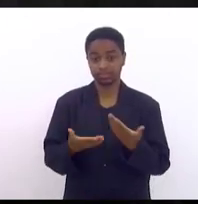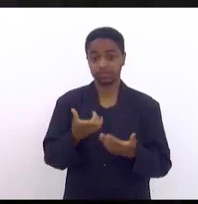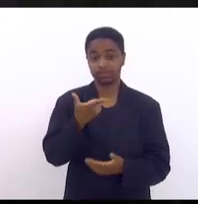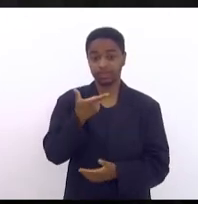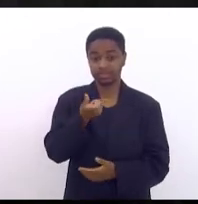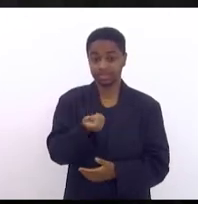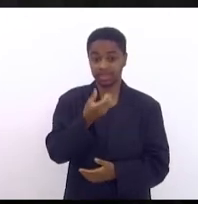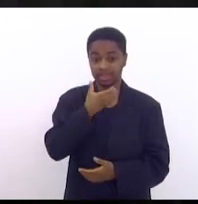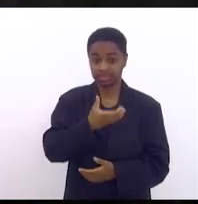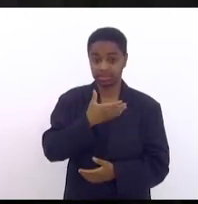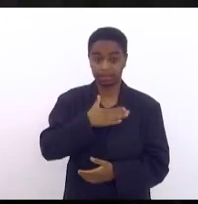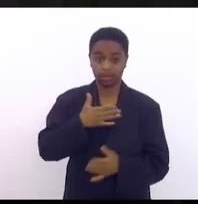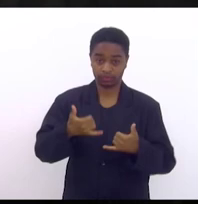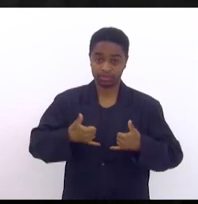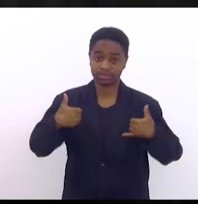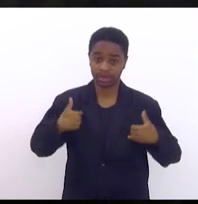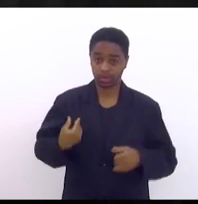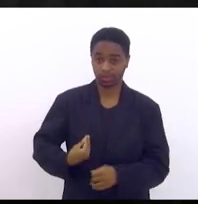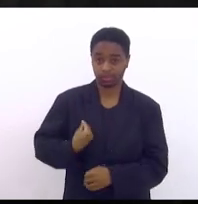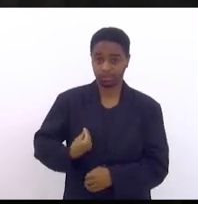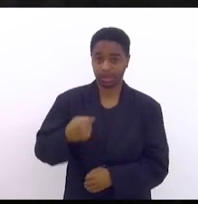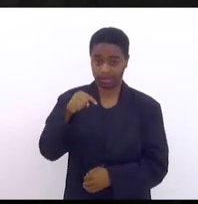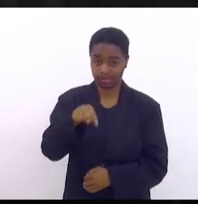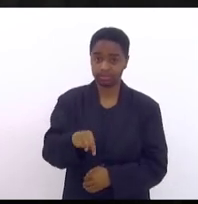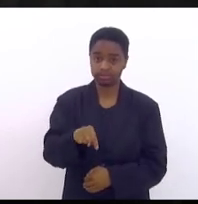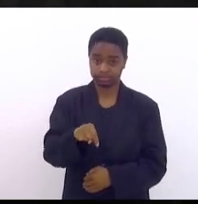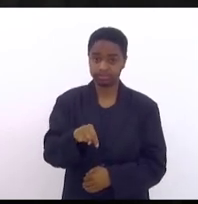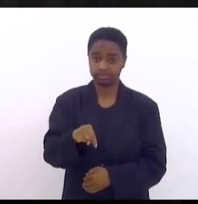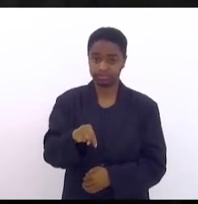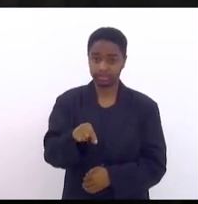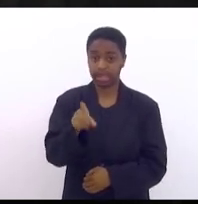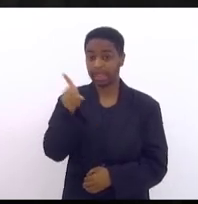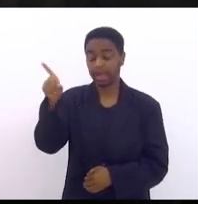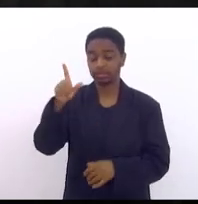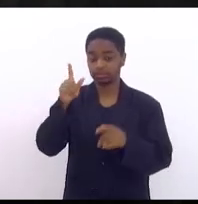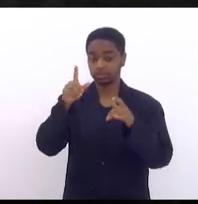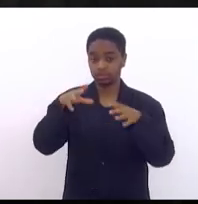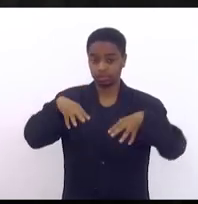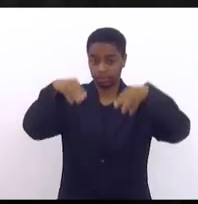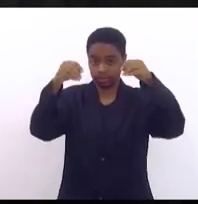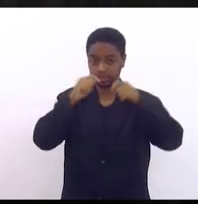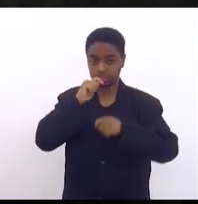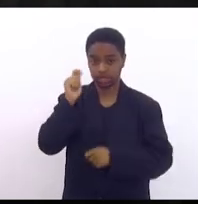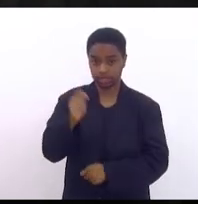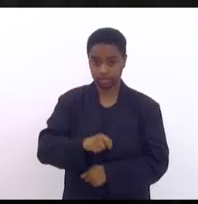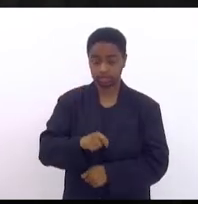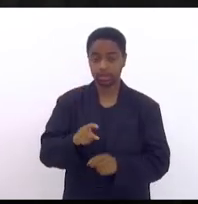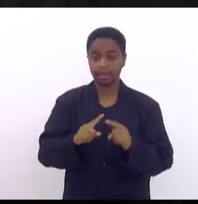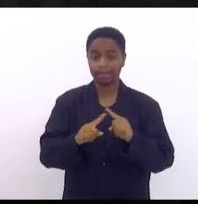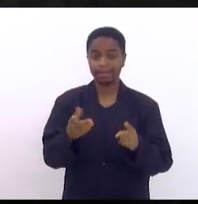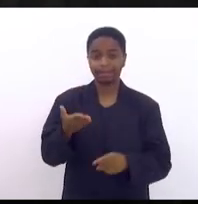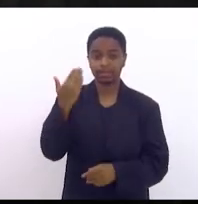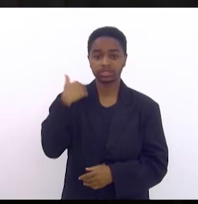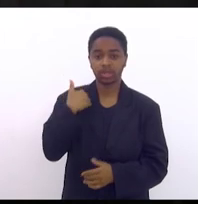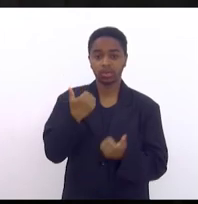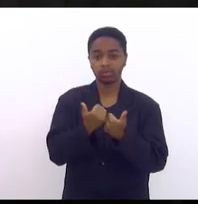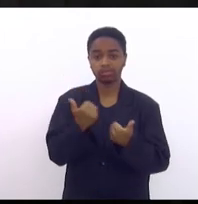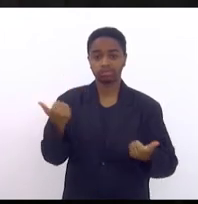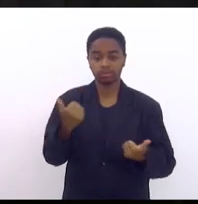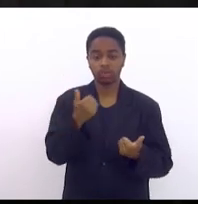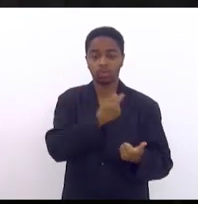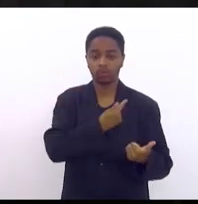meu aniversário. Eu estava aqui. Aqui não, no Parlamento, na Praça Tiradentes. Nessa época eu era